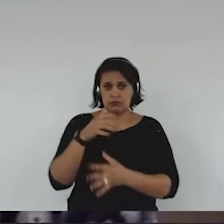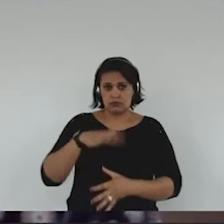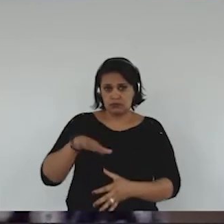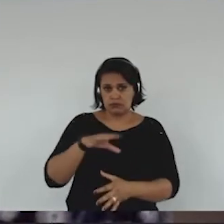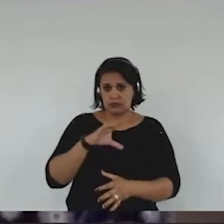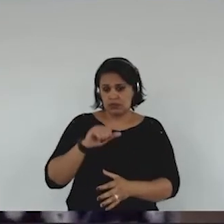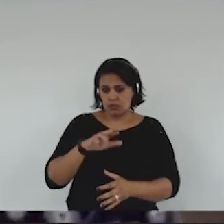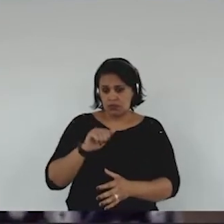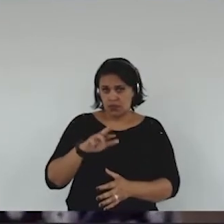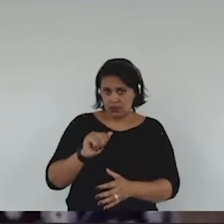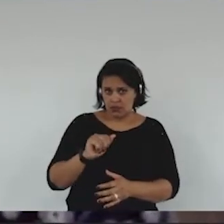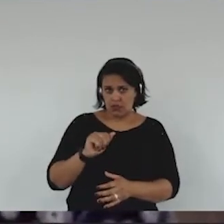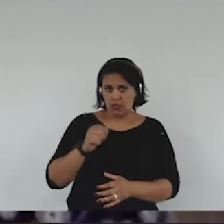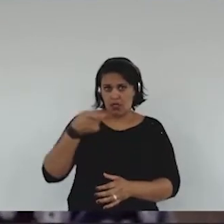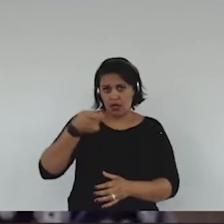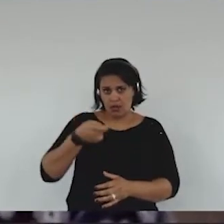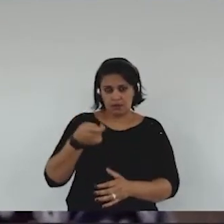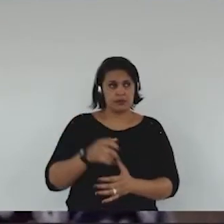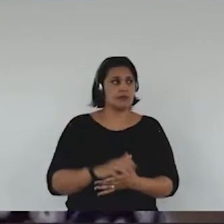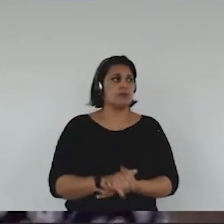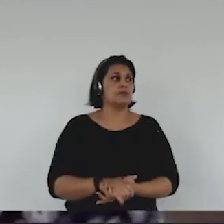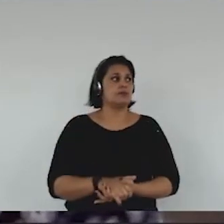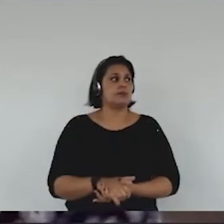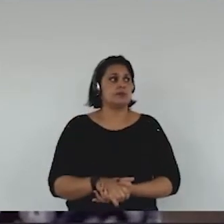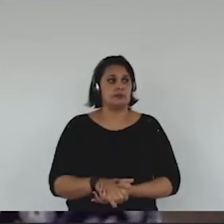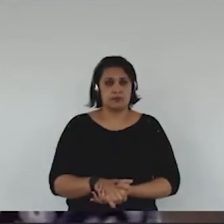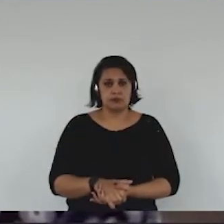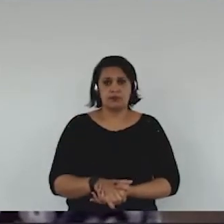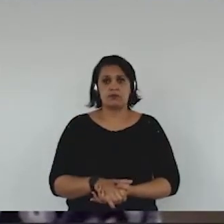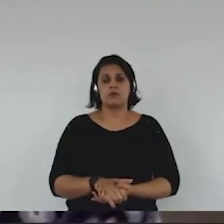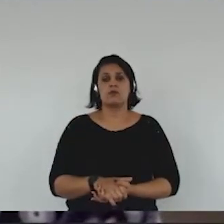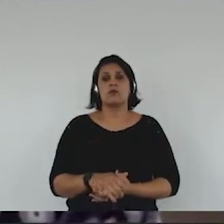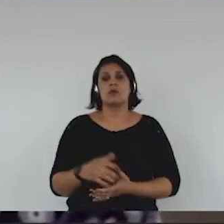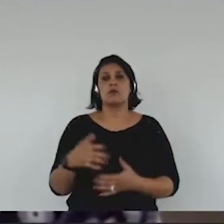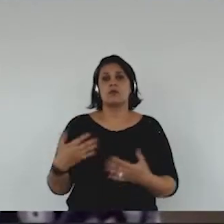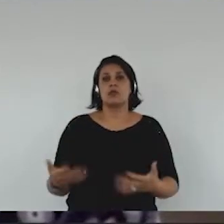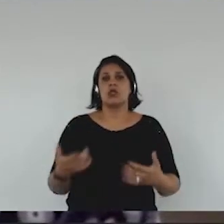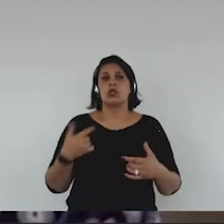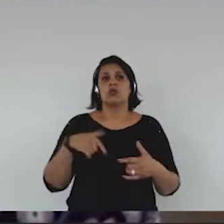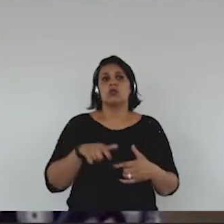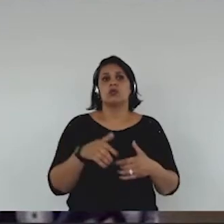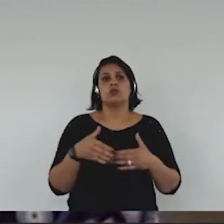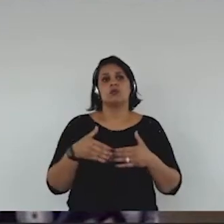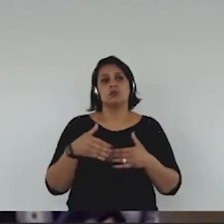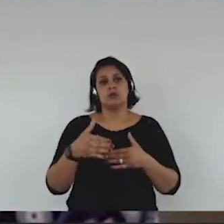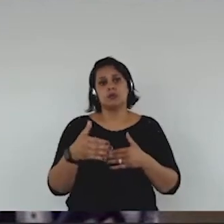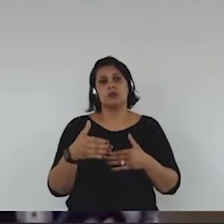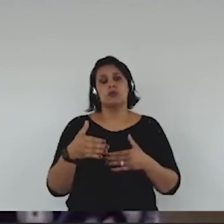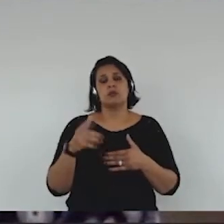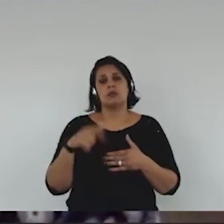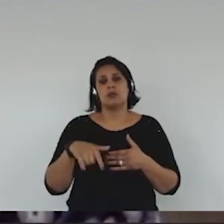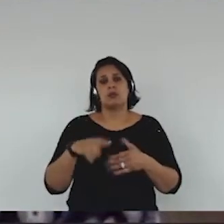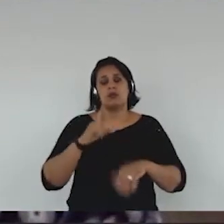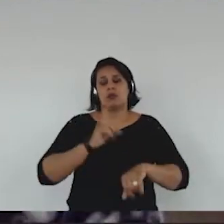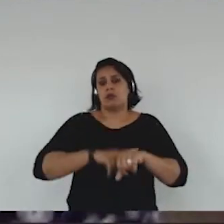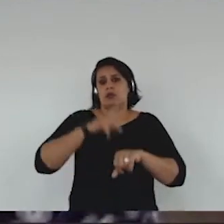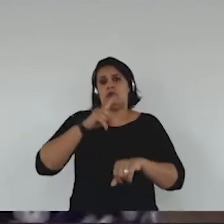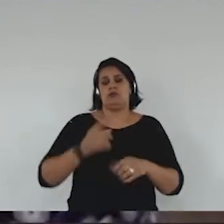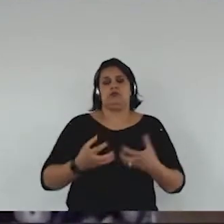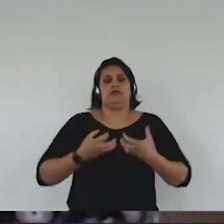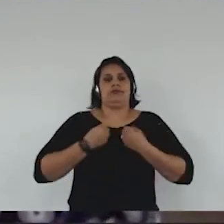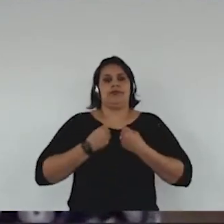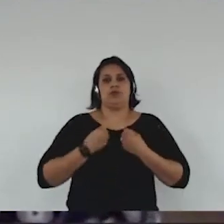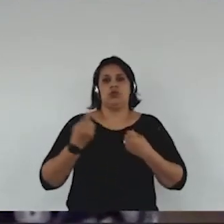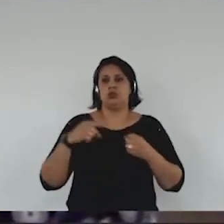Arbitral. Ou seja, de uma hora para outra, todos os partícipes e as câmaras foram jogados